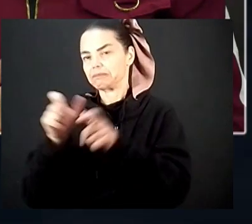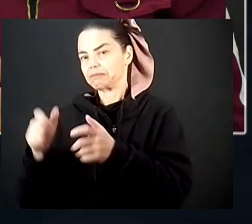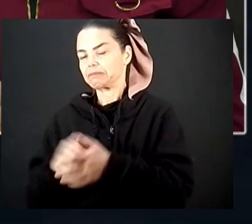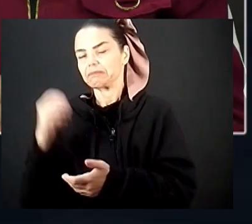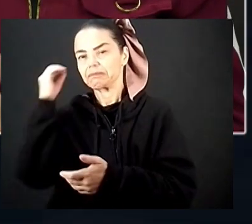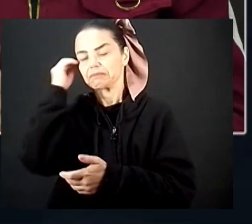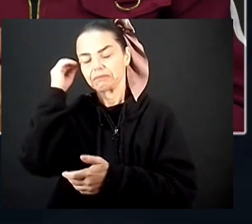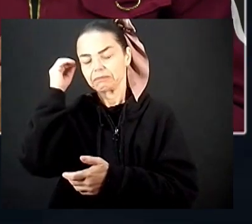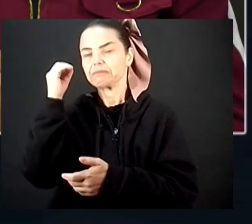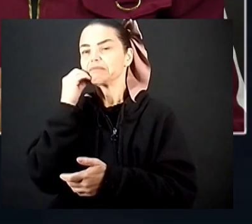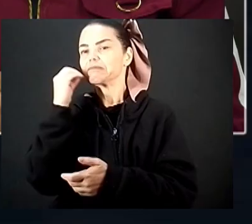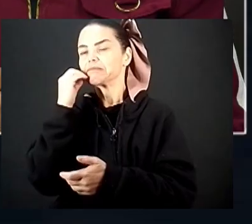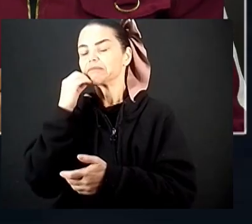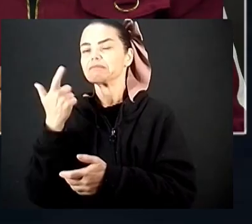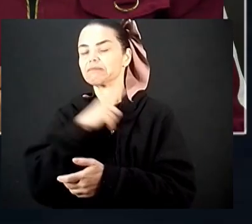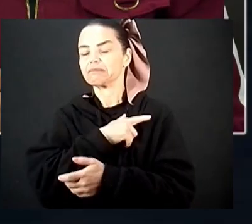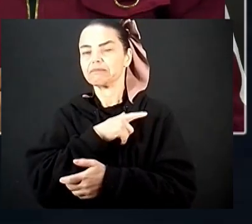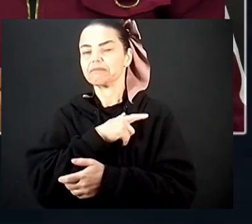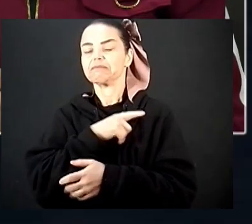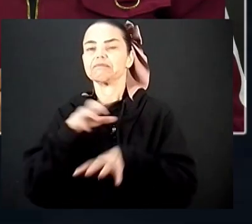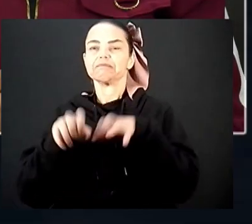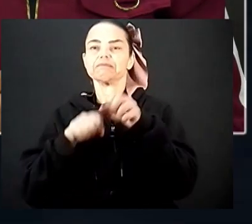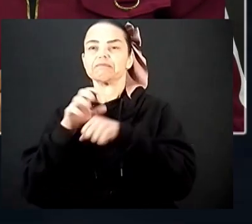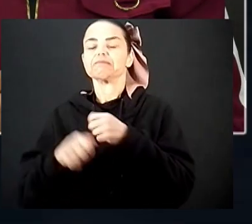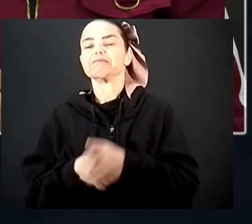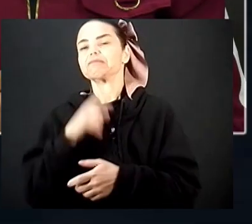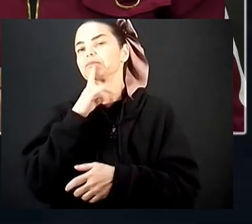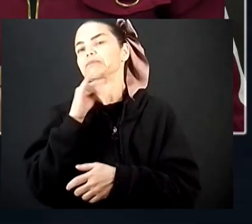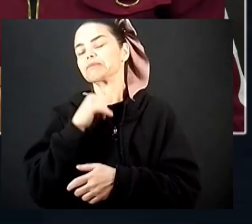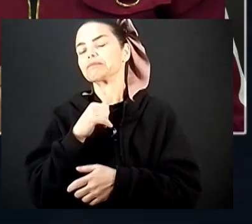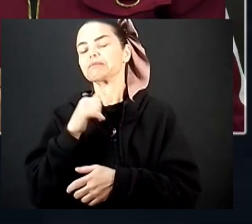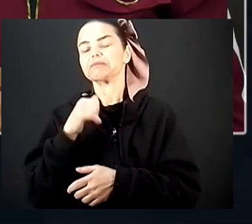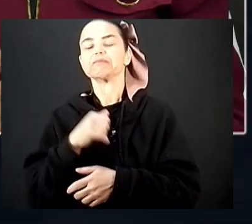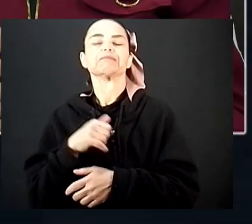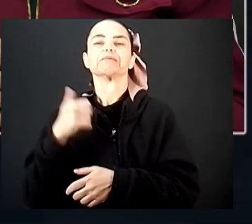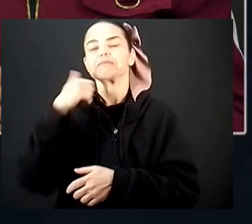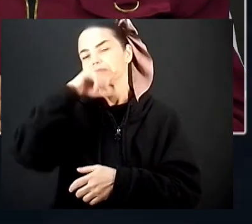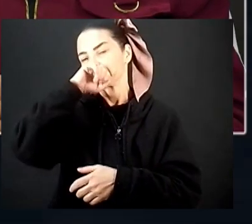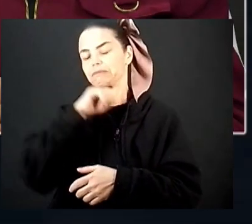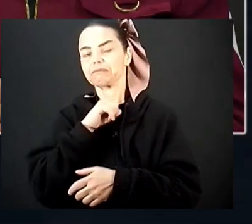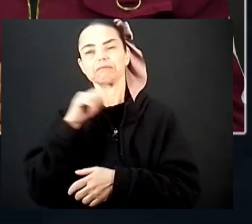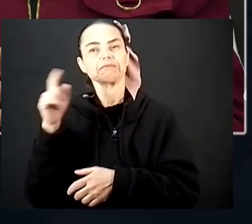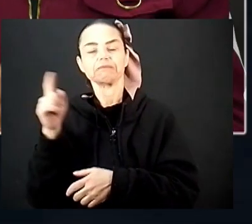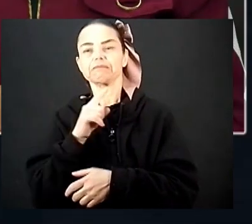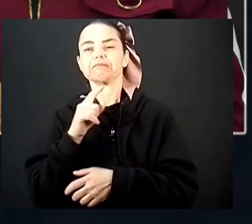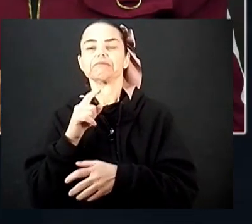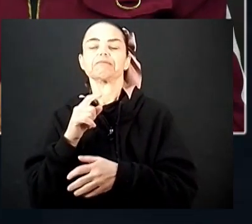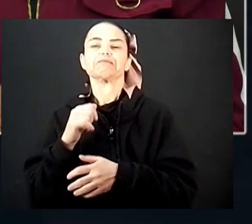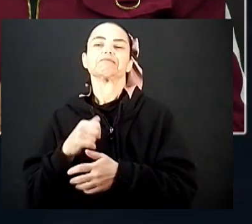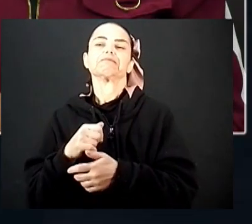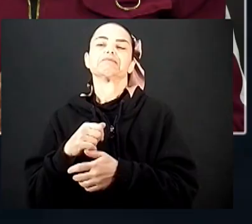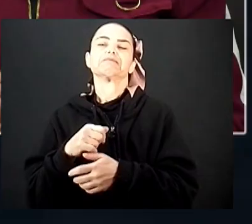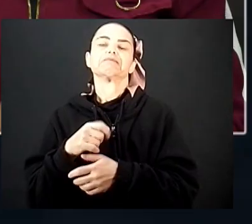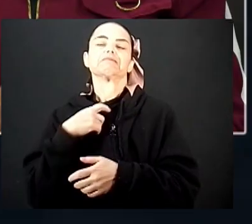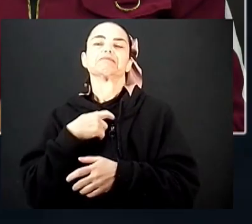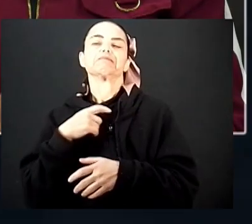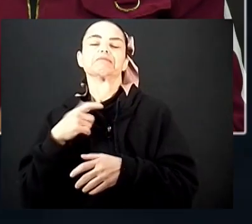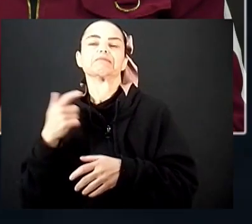tudo que os pais não conseguiram apenas para provar o seu valor. Essa motivação pode se